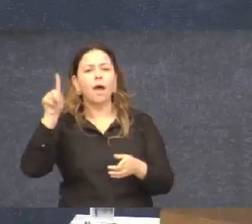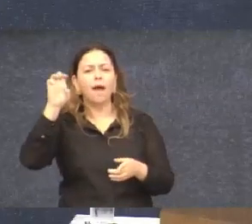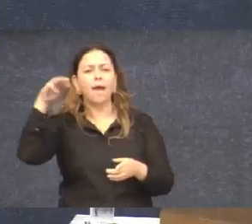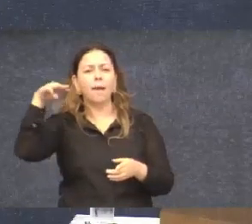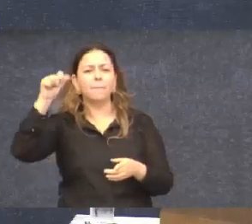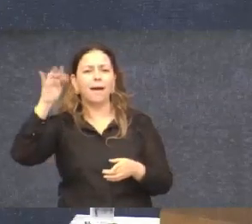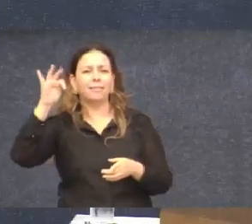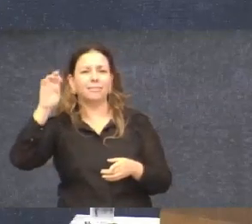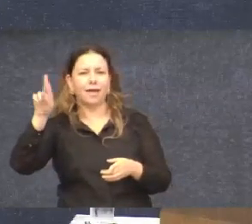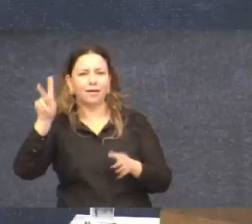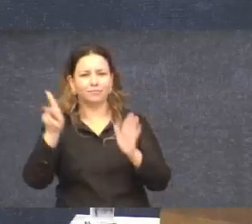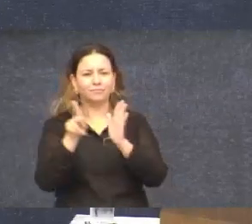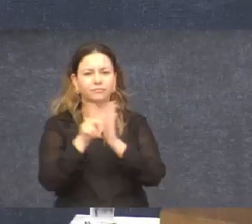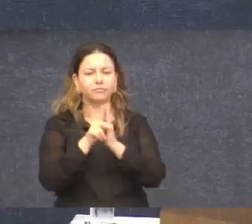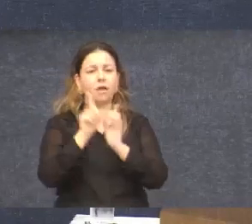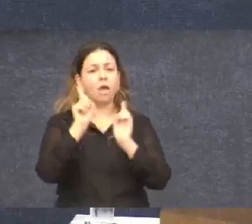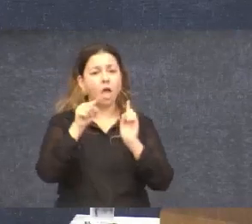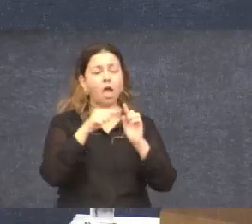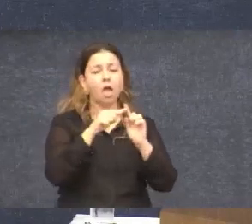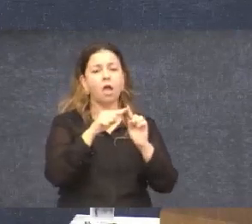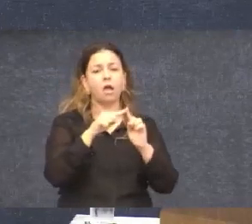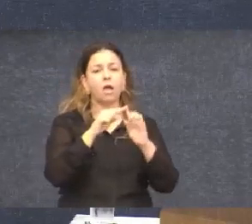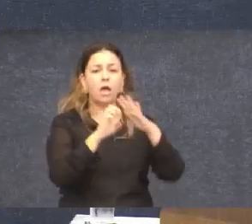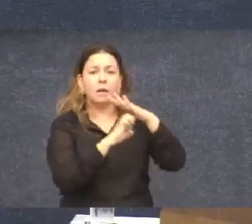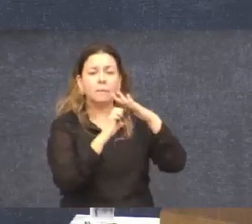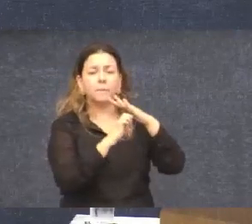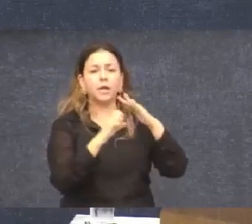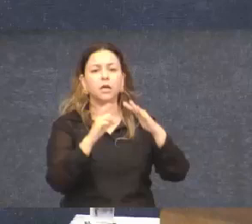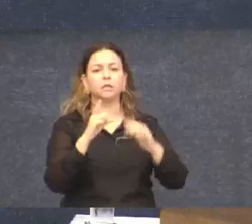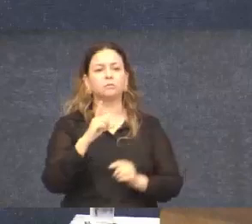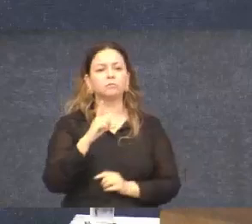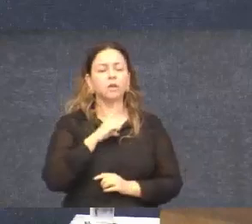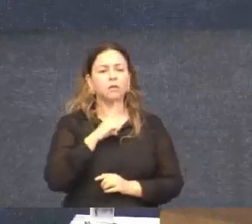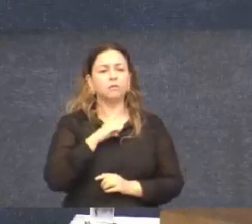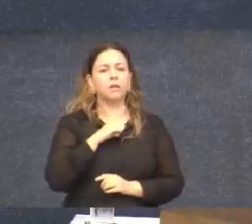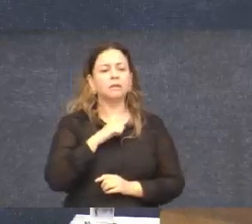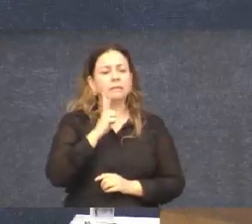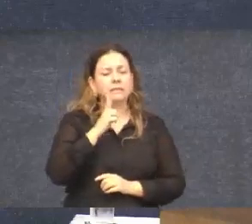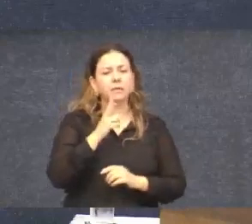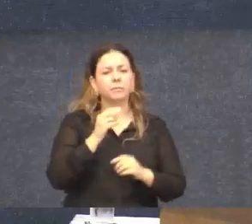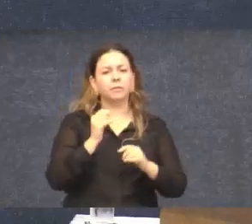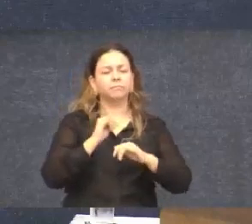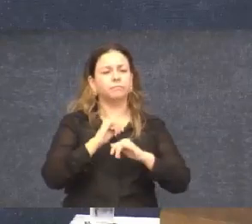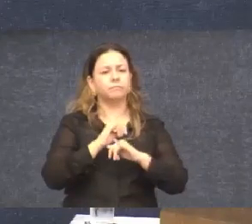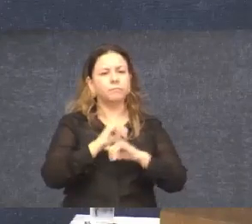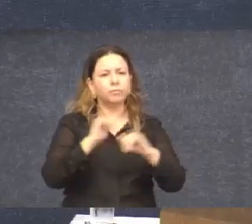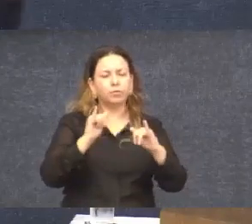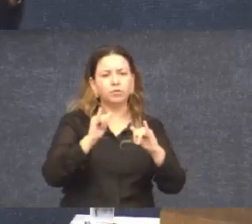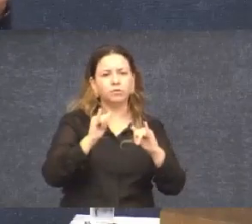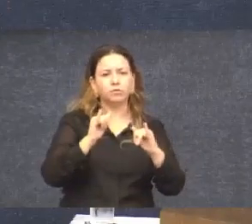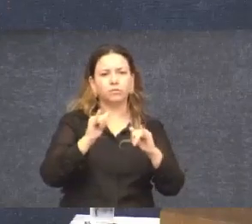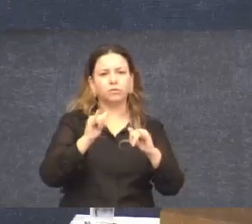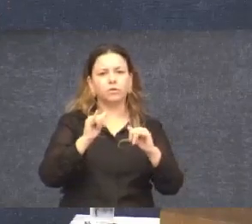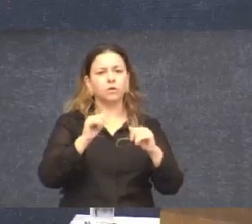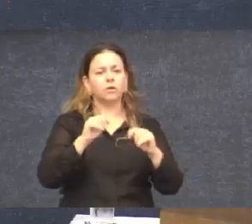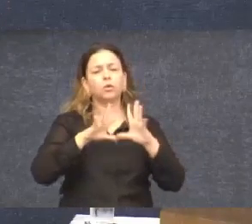Vitória? A Imater, que é essa empresa de promoção dos pequenos, né? E que todos os técnicos fazem,